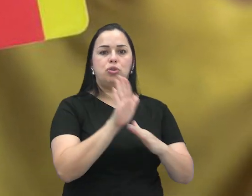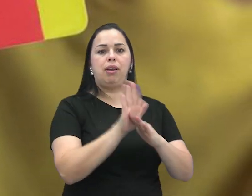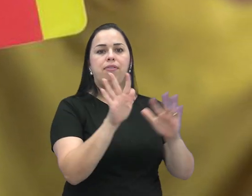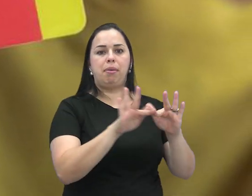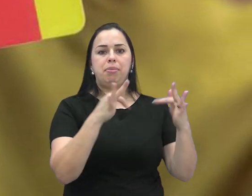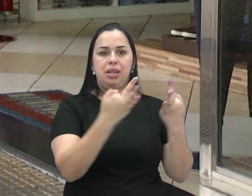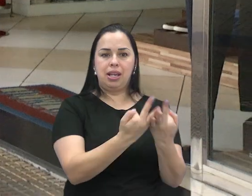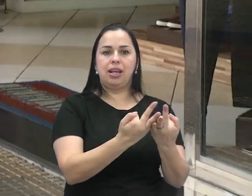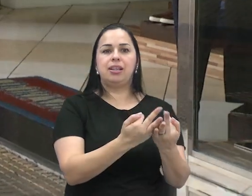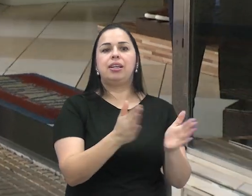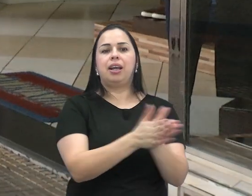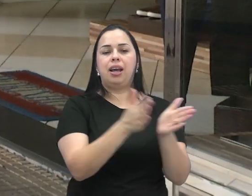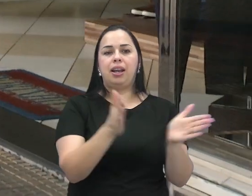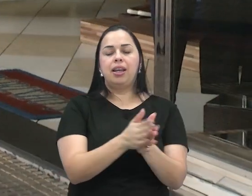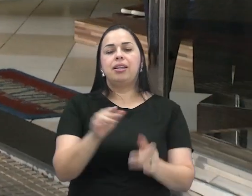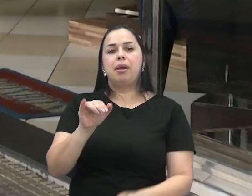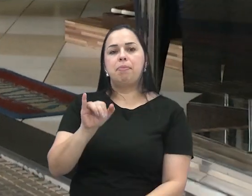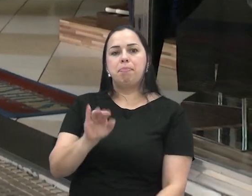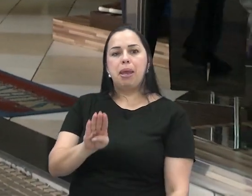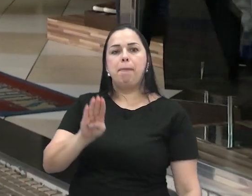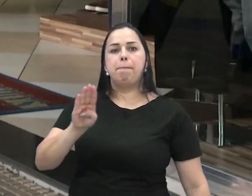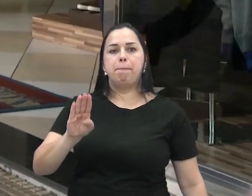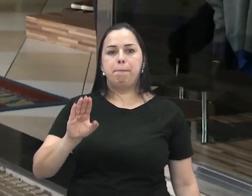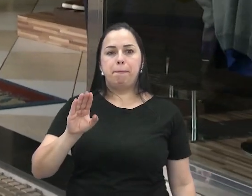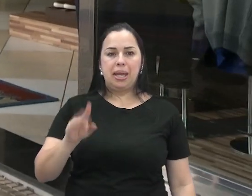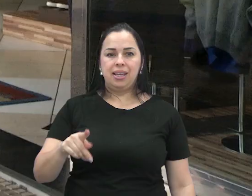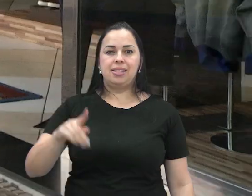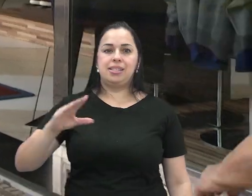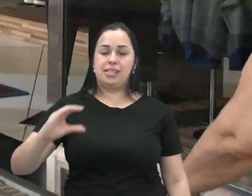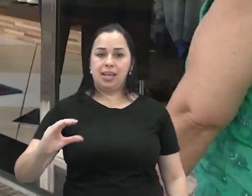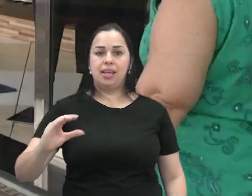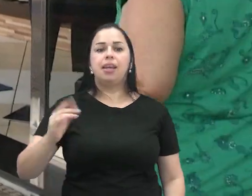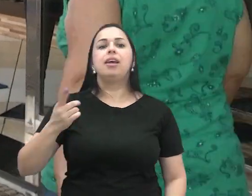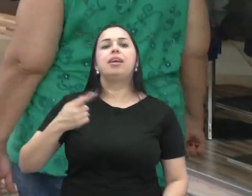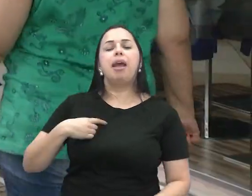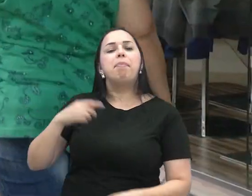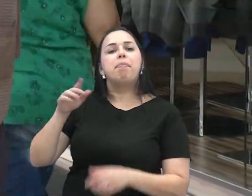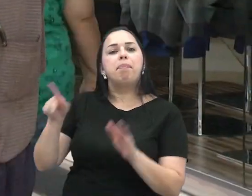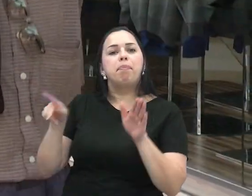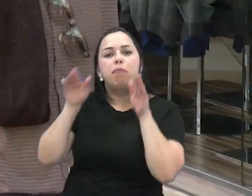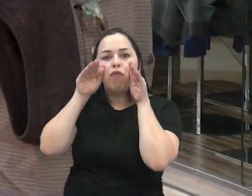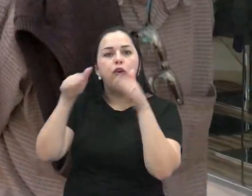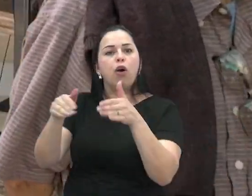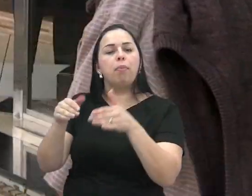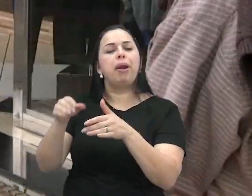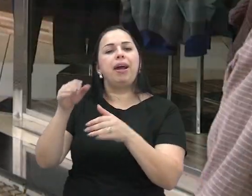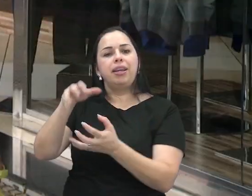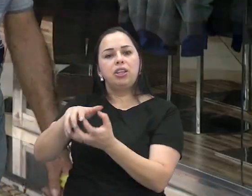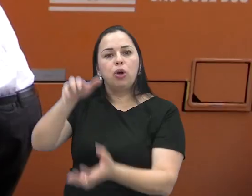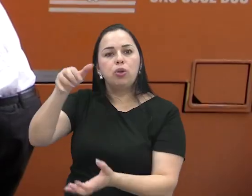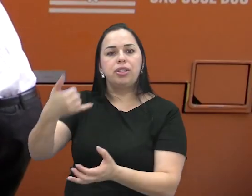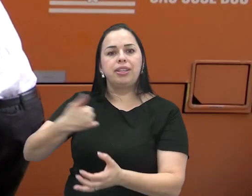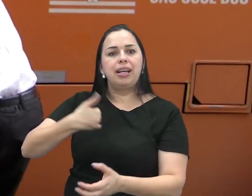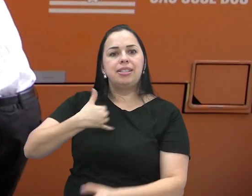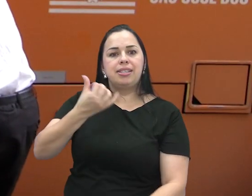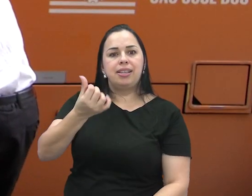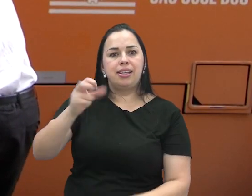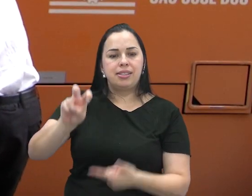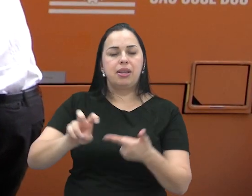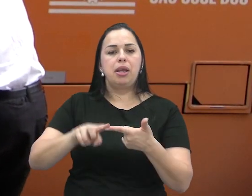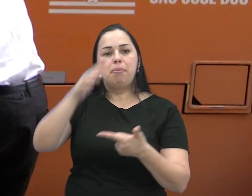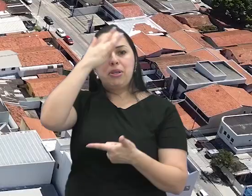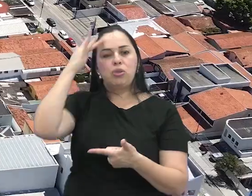carentes, e o BPC, Benefício de Prestação Continuada, que assegura renda para idosos com mais de 65 anos e pessoas